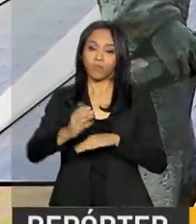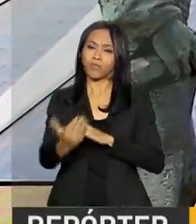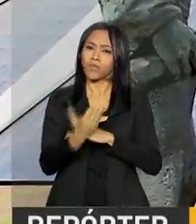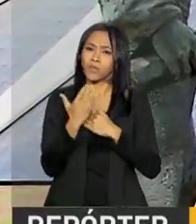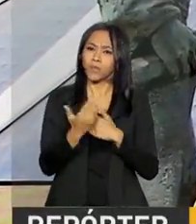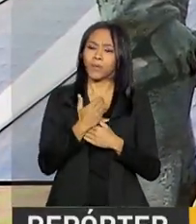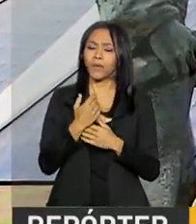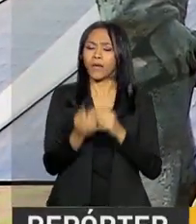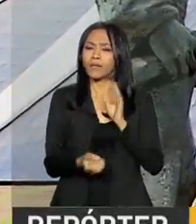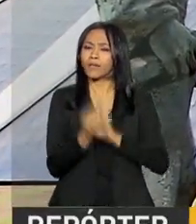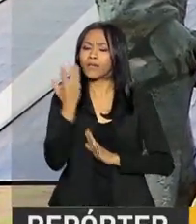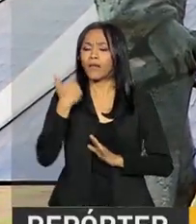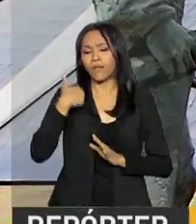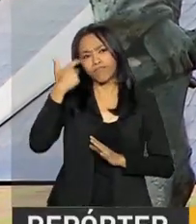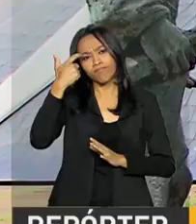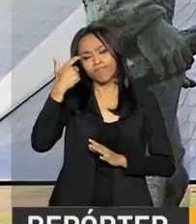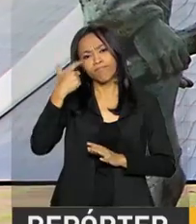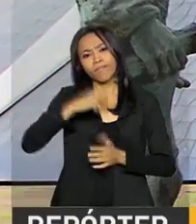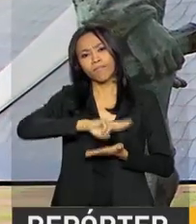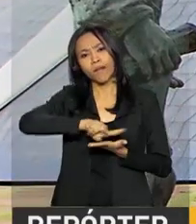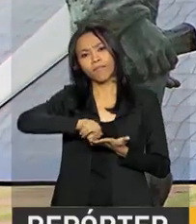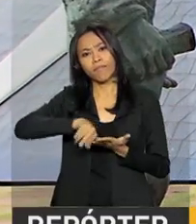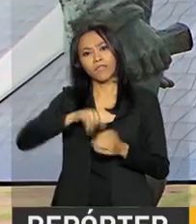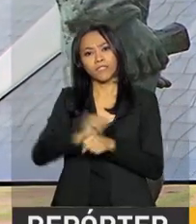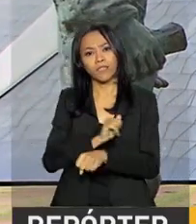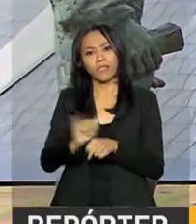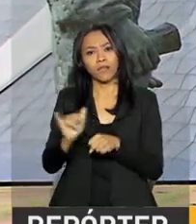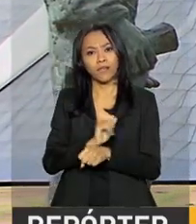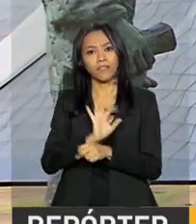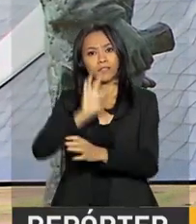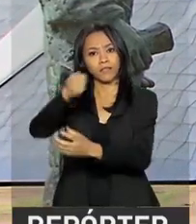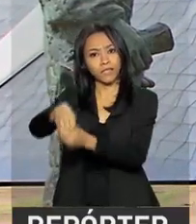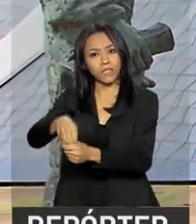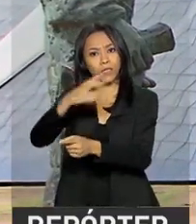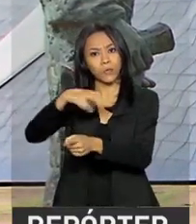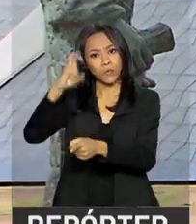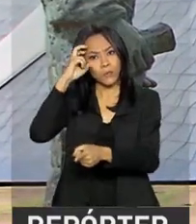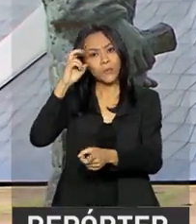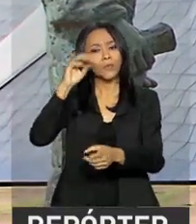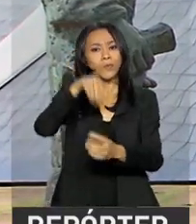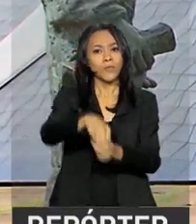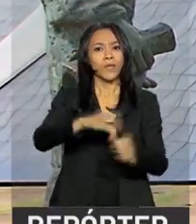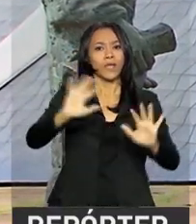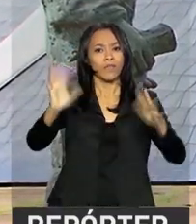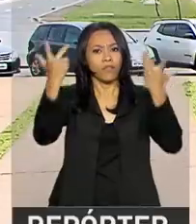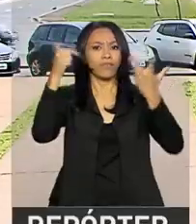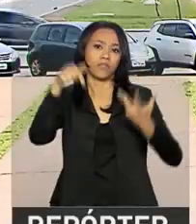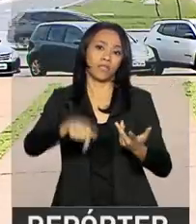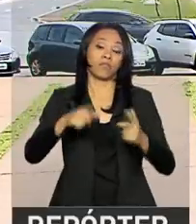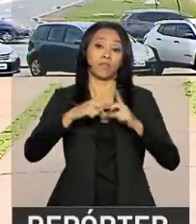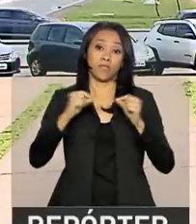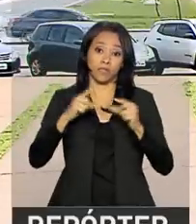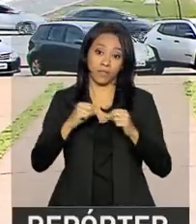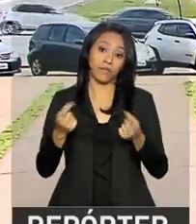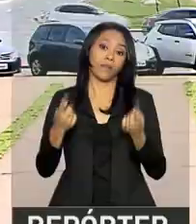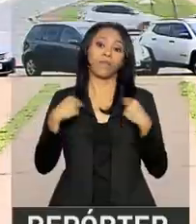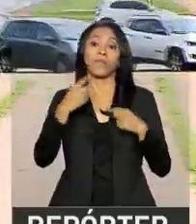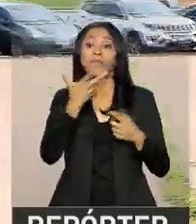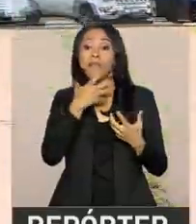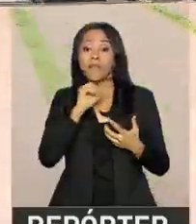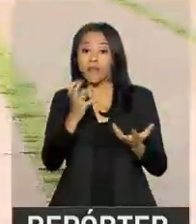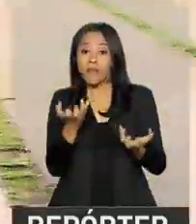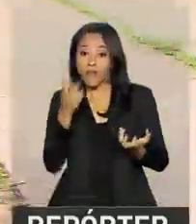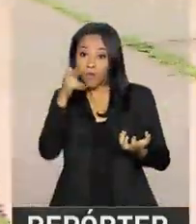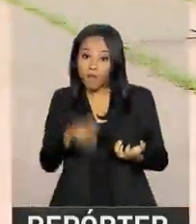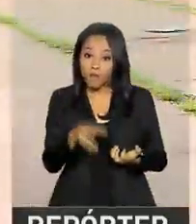vários meios assim, onde eu possa trabalhar dentro de cultura e essa questão de eventos aqui em Brasília. Agora, quem quiser fazer como